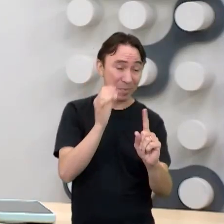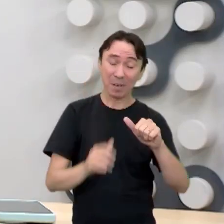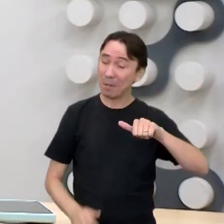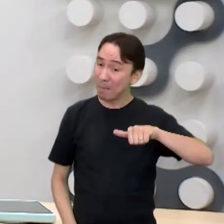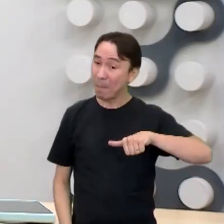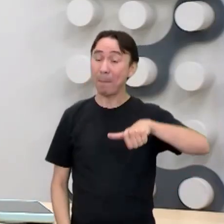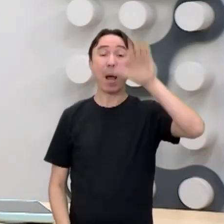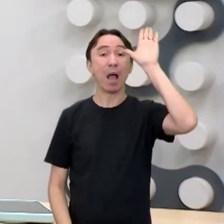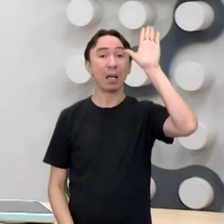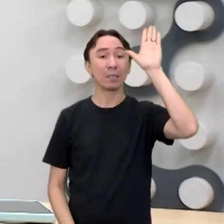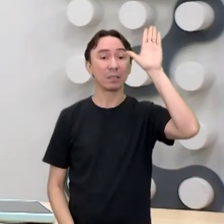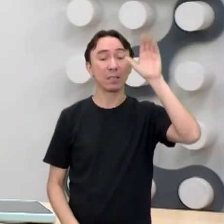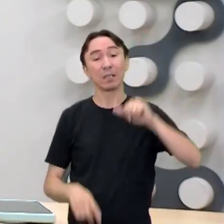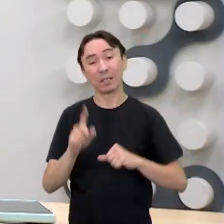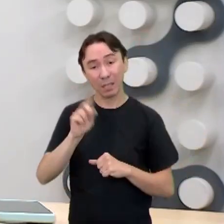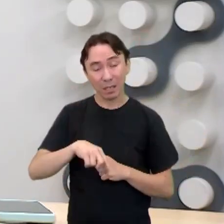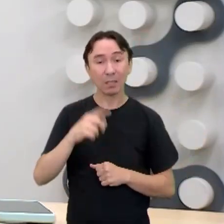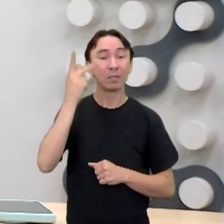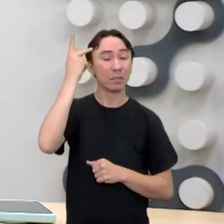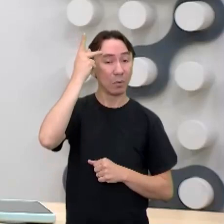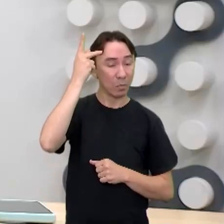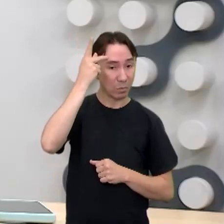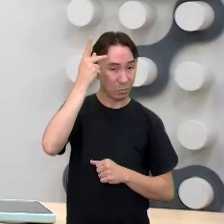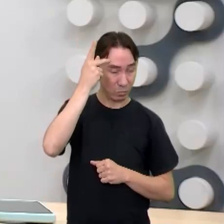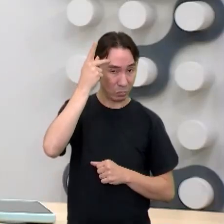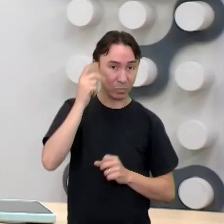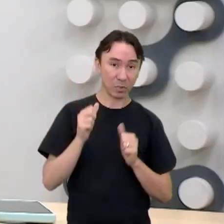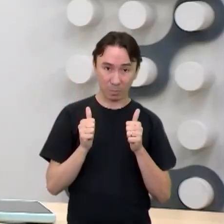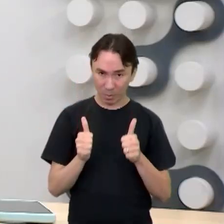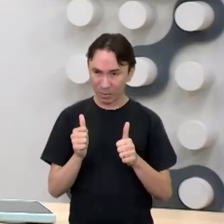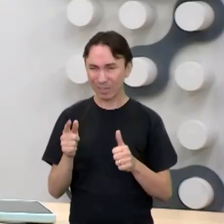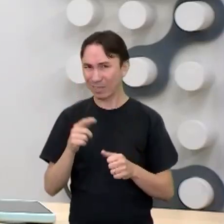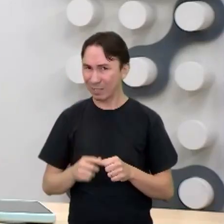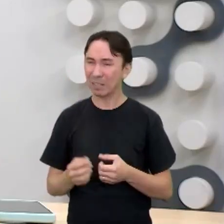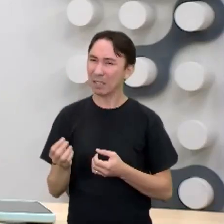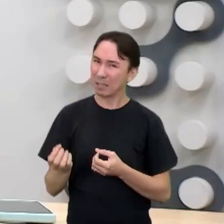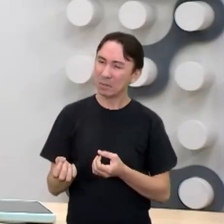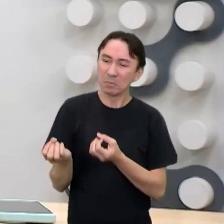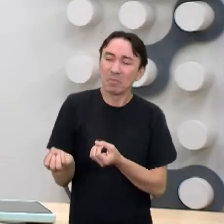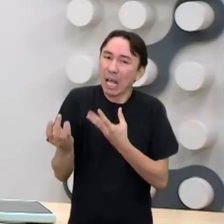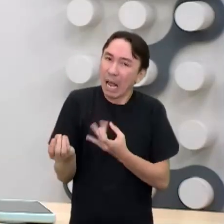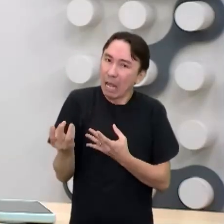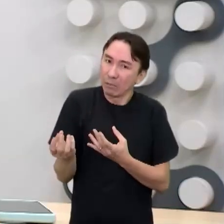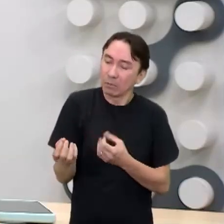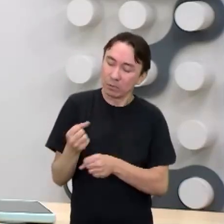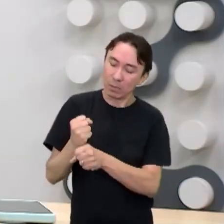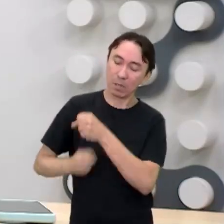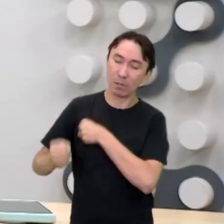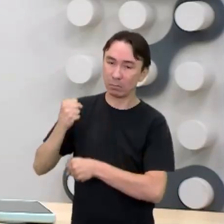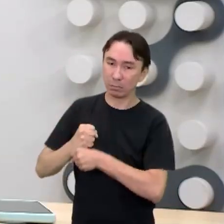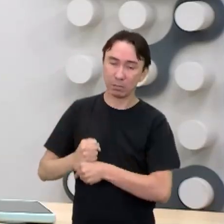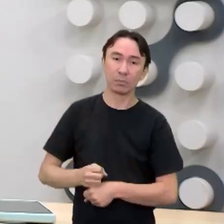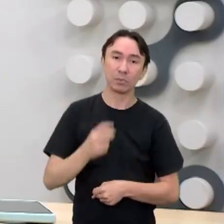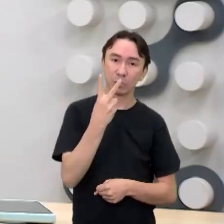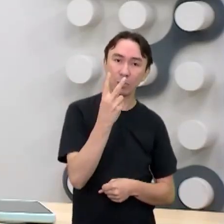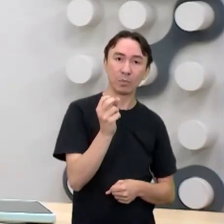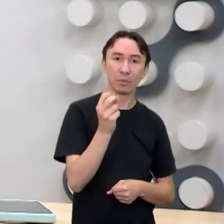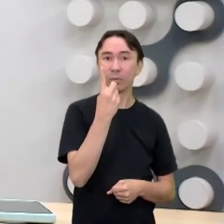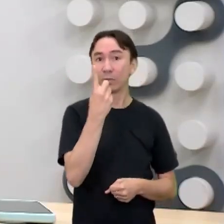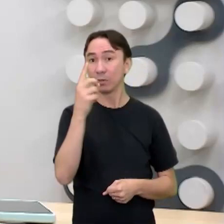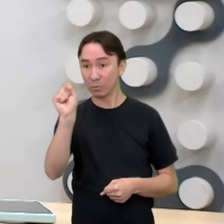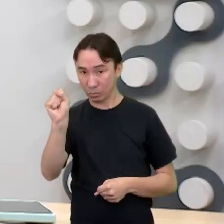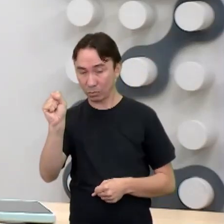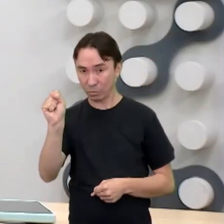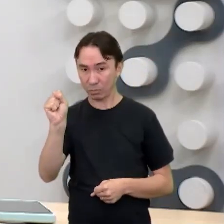que caracterizam aí a REGIC de 2018, tá certo? Que foi a última, né, últimos dados, né, a última